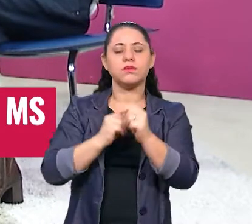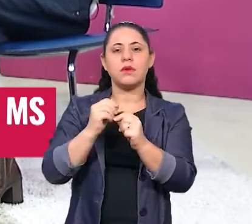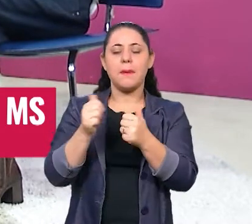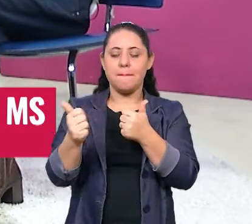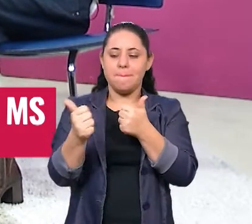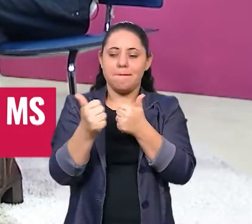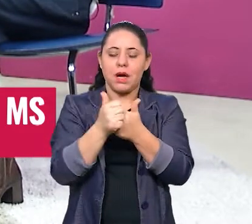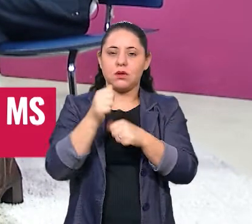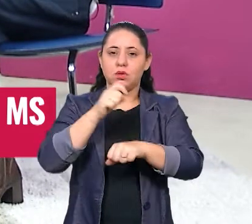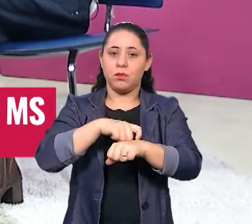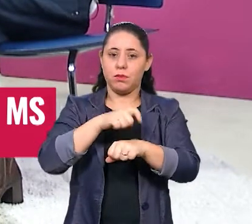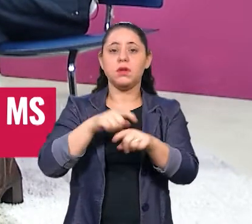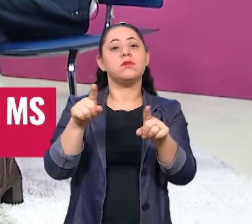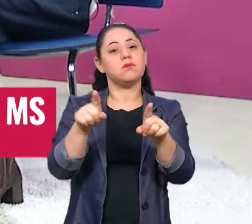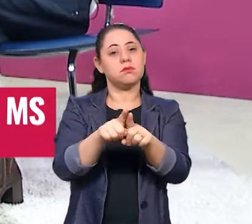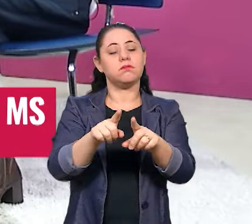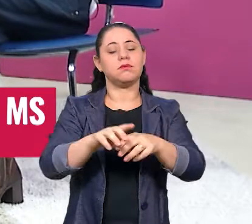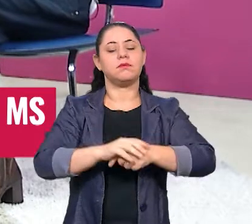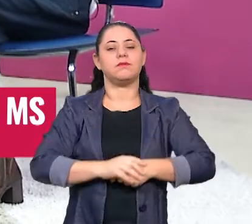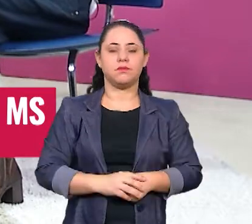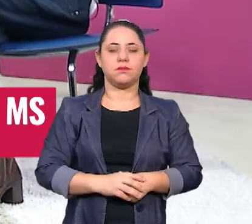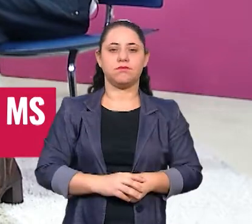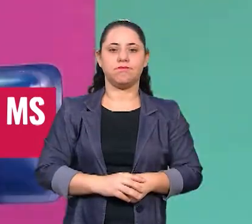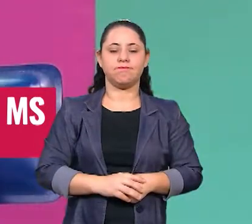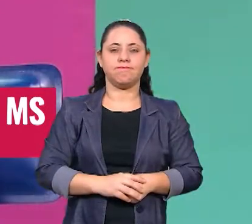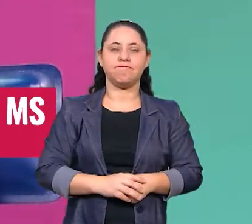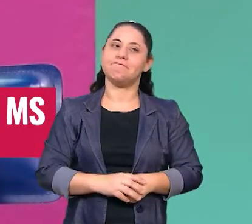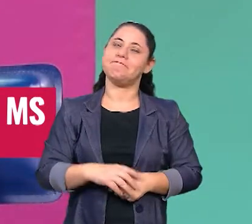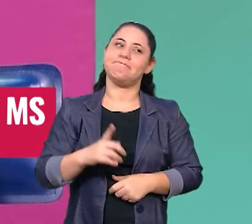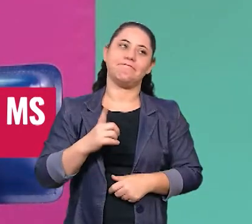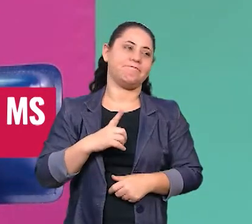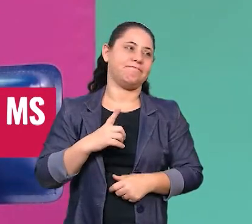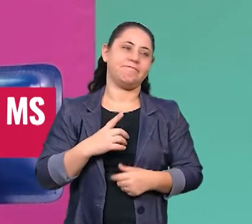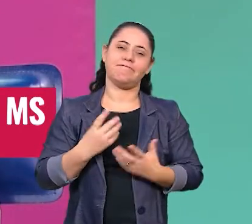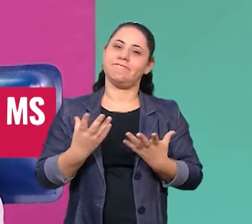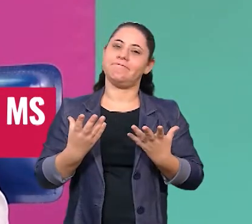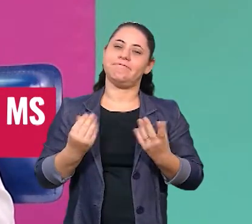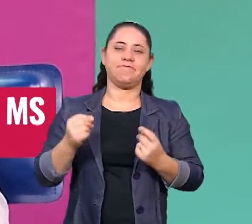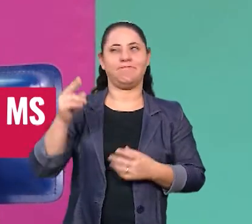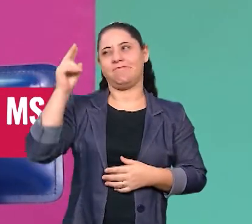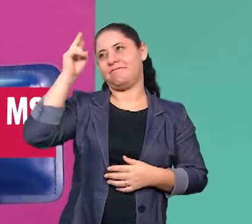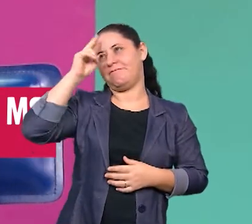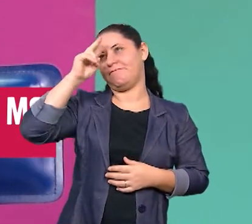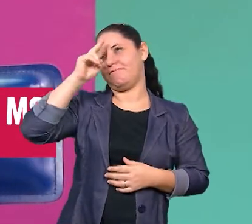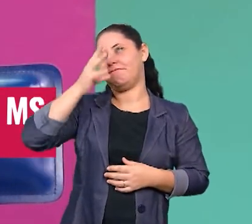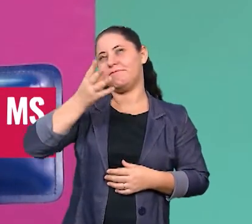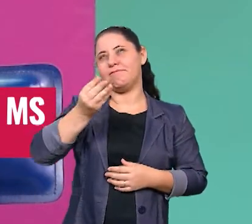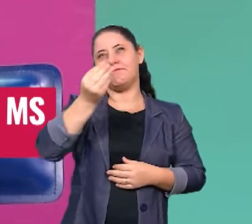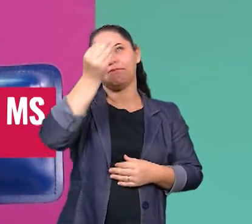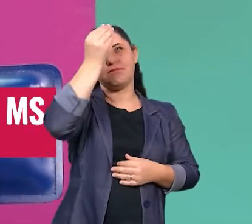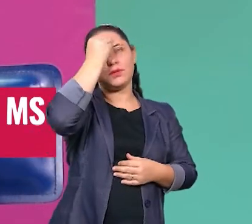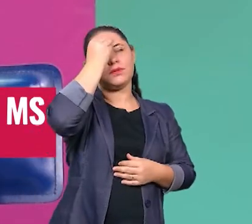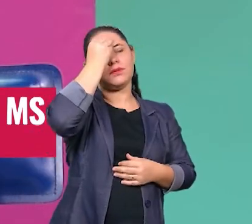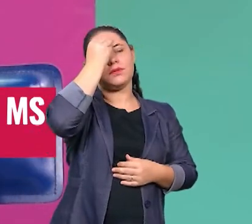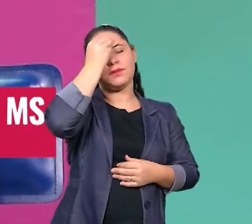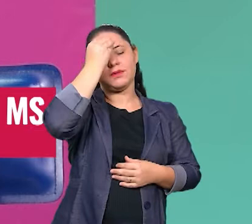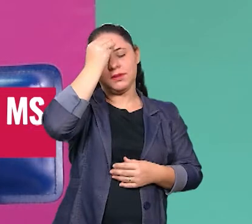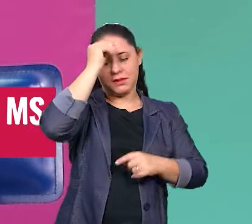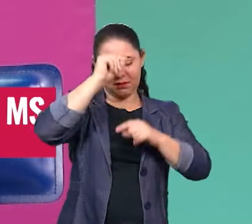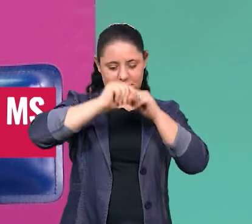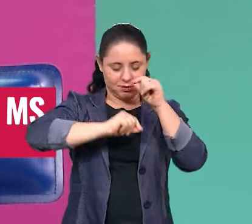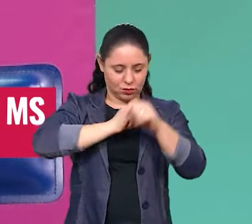momentos também? Tem muitas histórias colecionadas na memória e que fica aqui registrado no nosso coração, né,